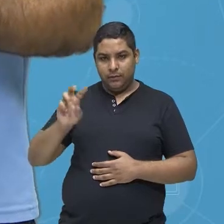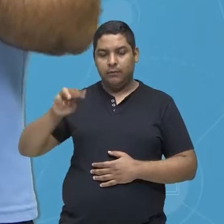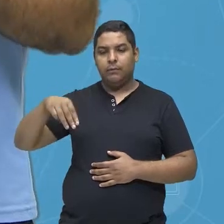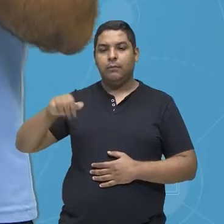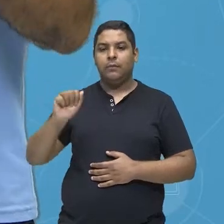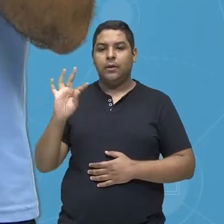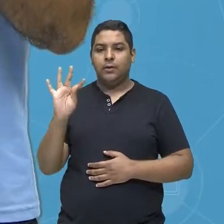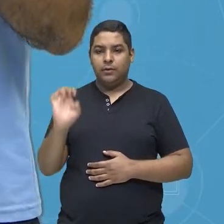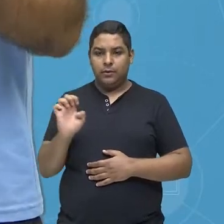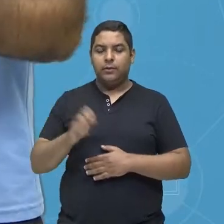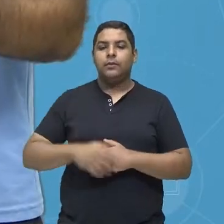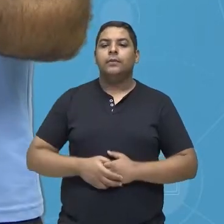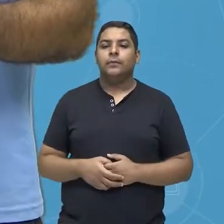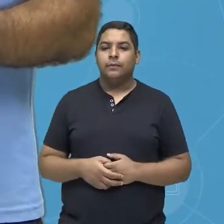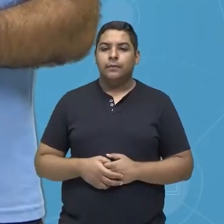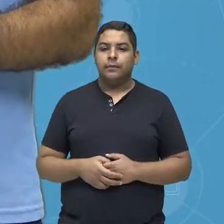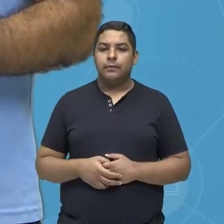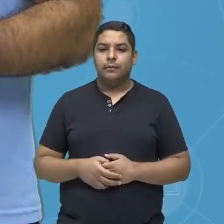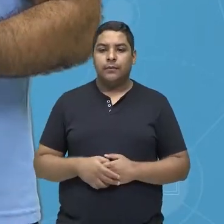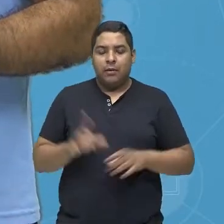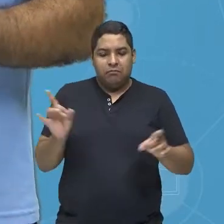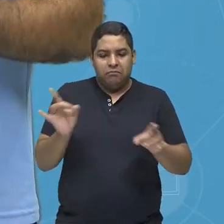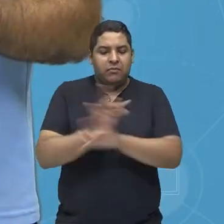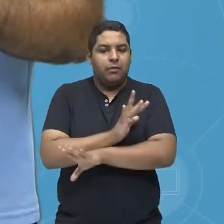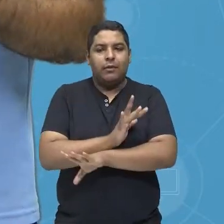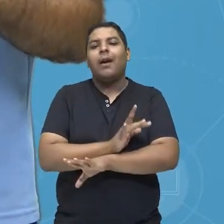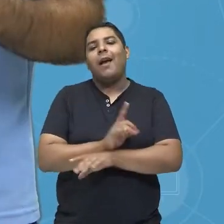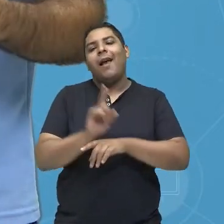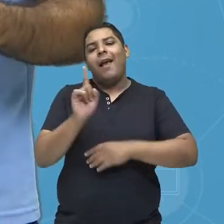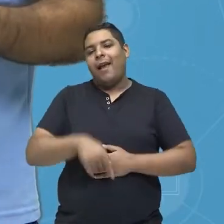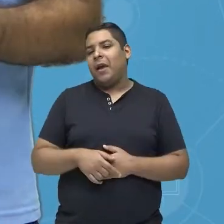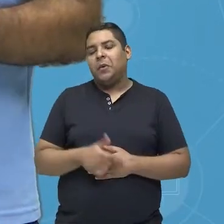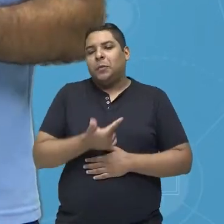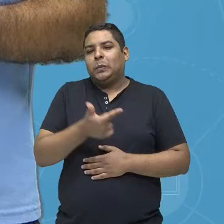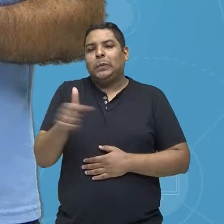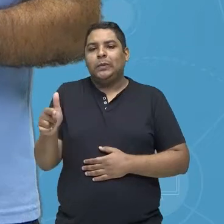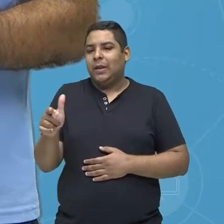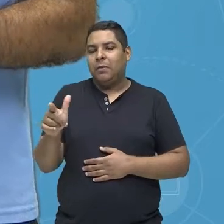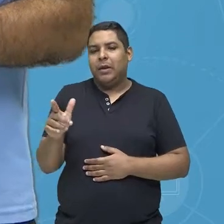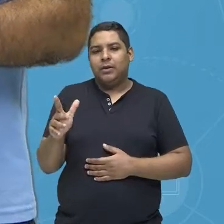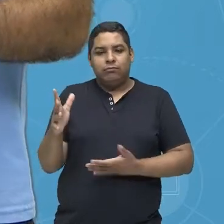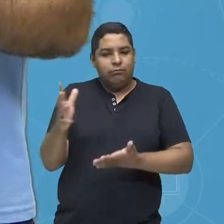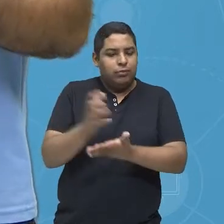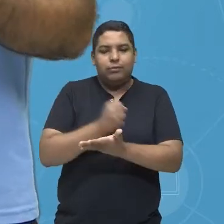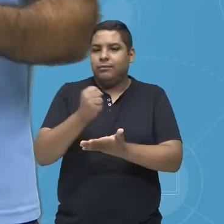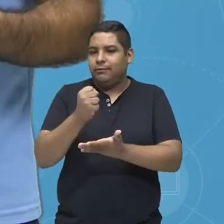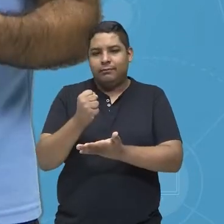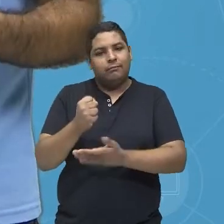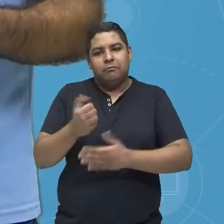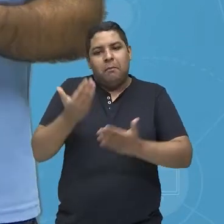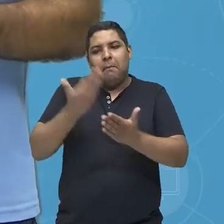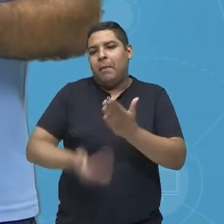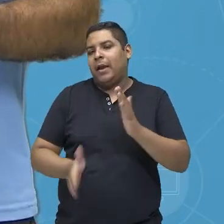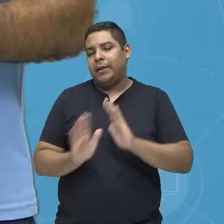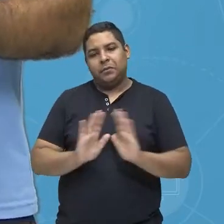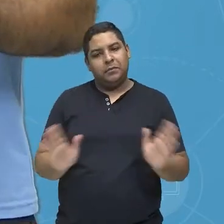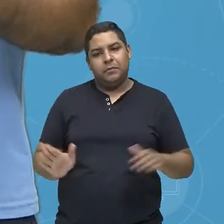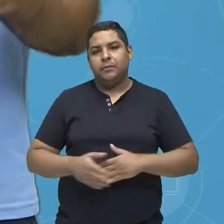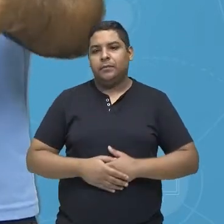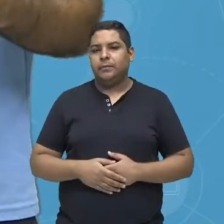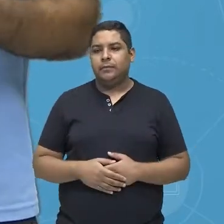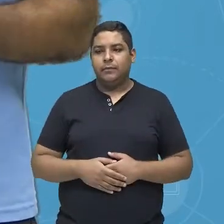você declara checkmate, é sinal de que não tem mais salvação para o rei, não tem mais para onde ele fugir, não tem